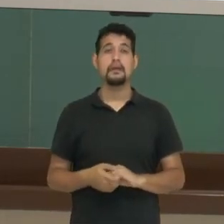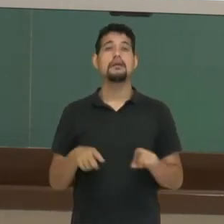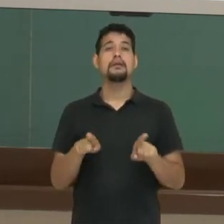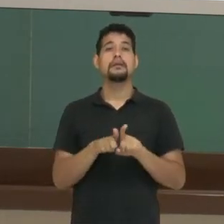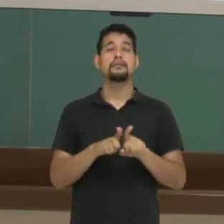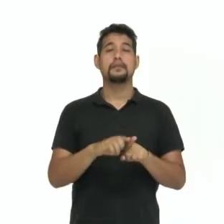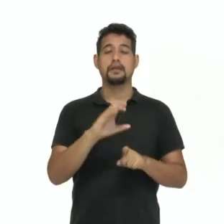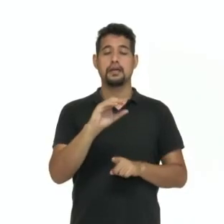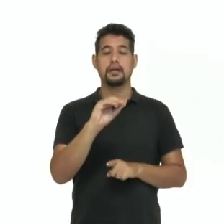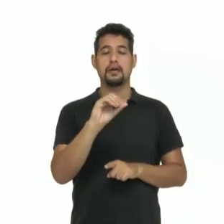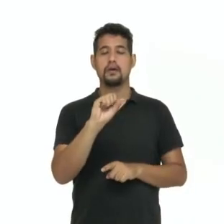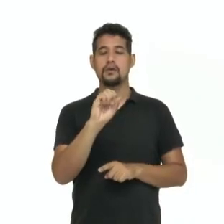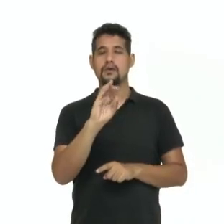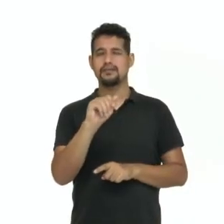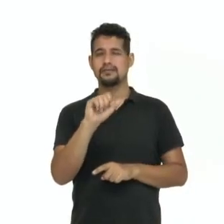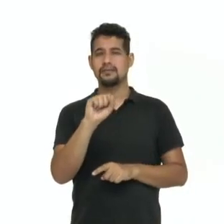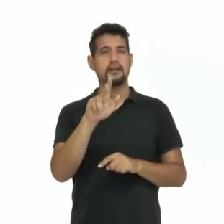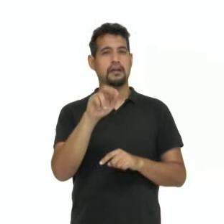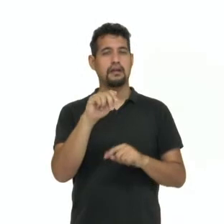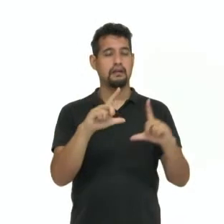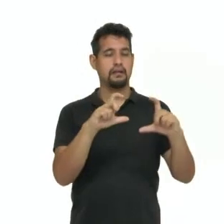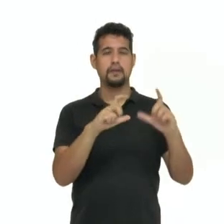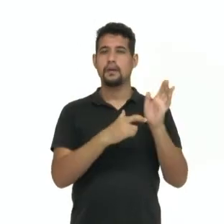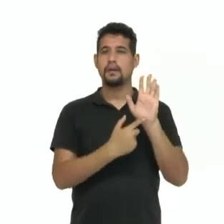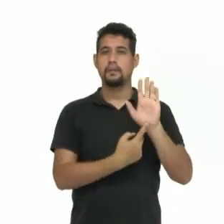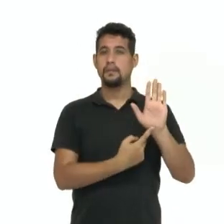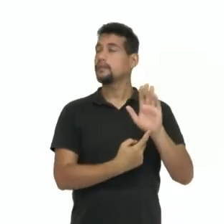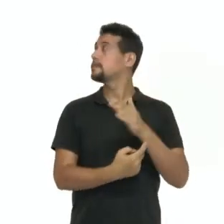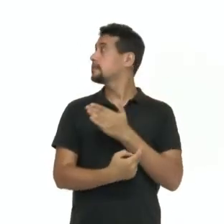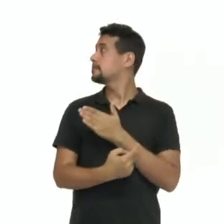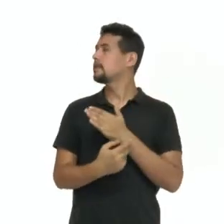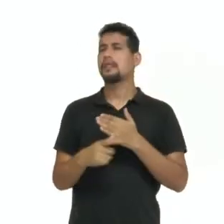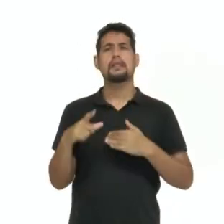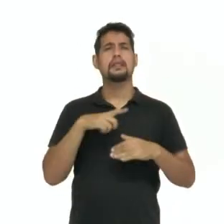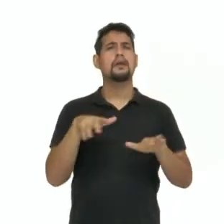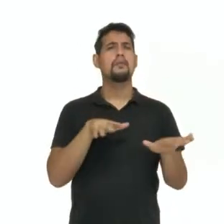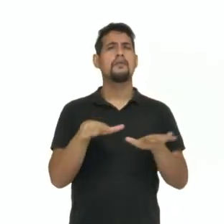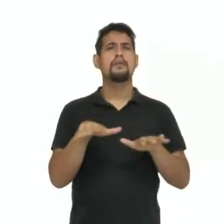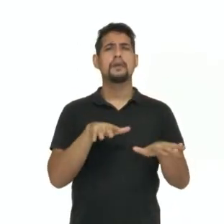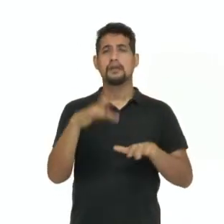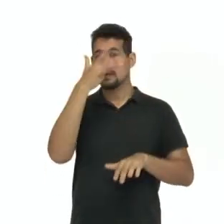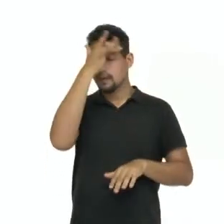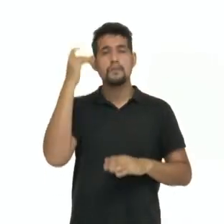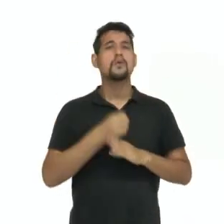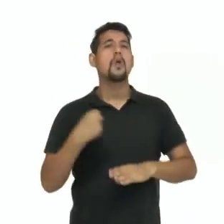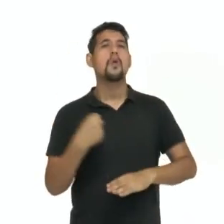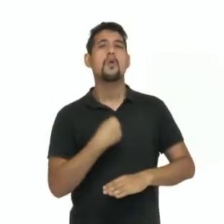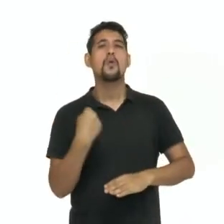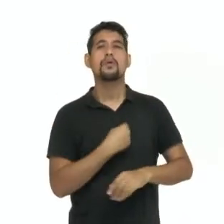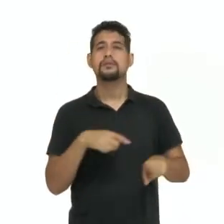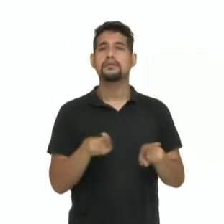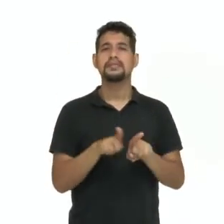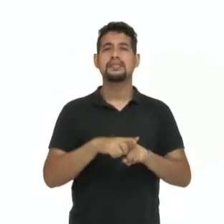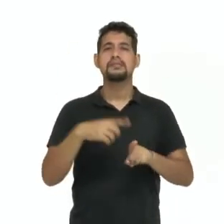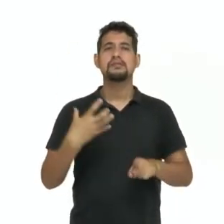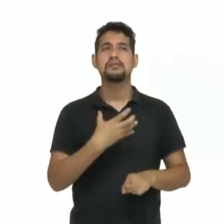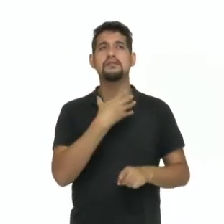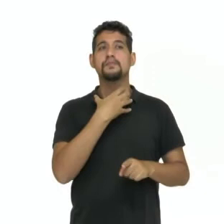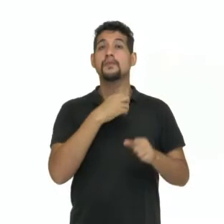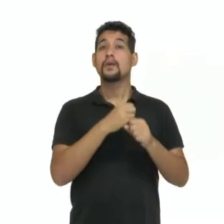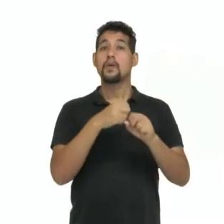pelas costas, como a imagem também está revelando, um movimento em que o lutador pega seu adversário pelas